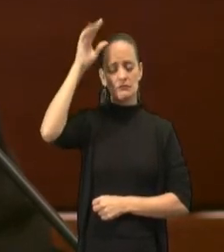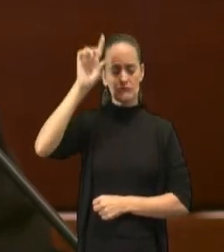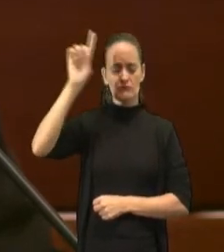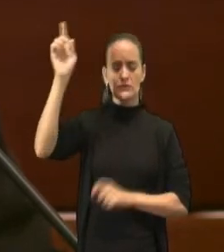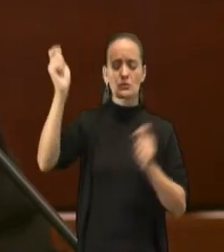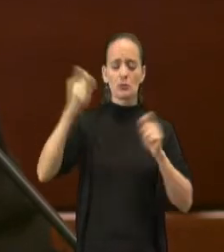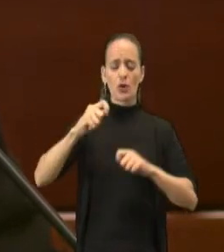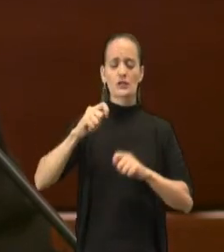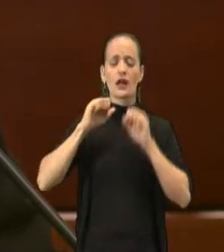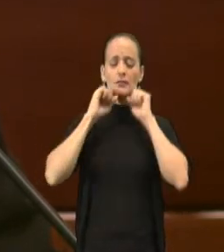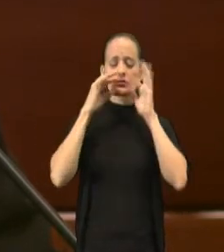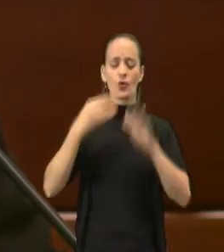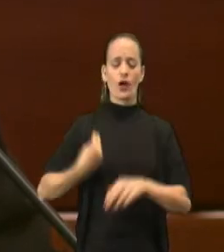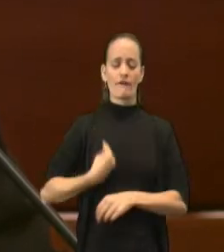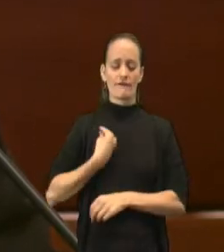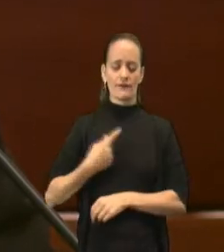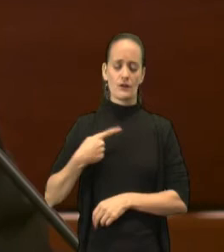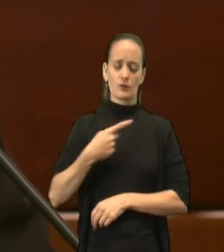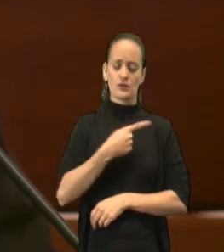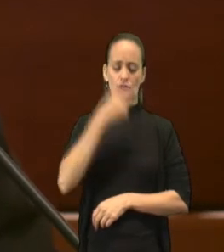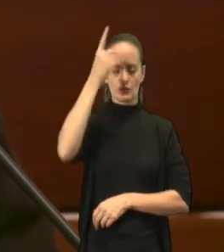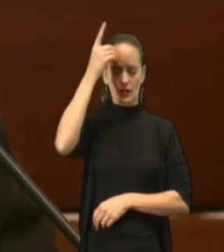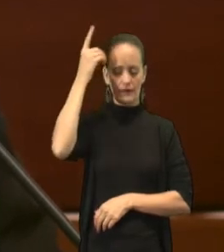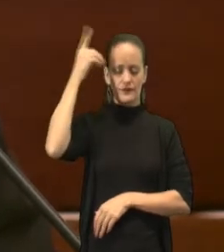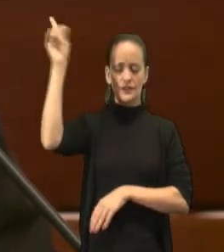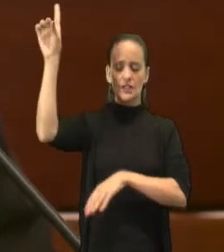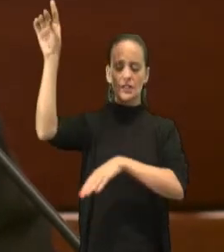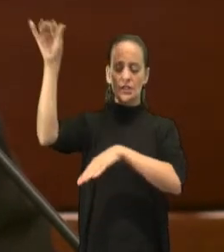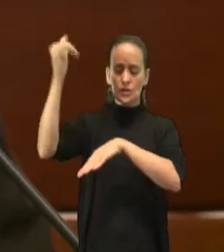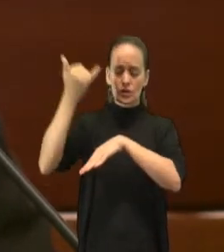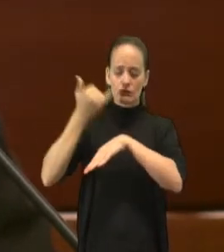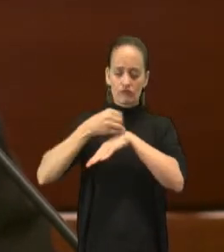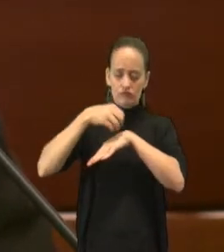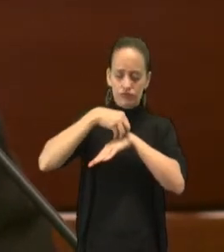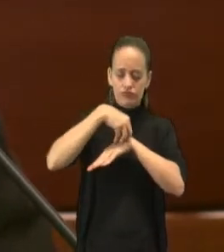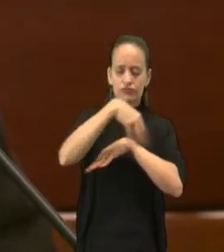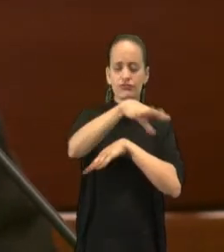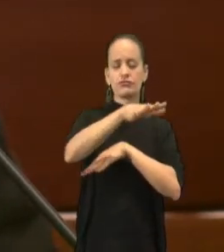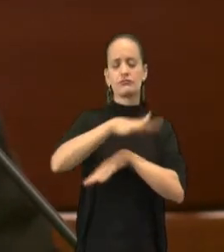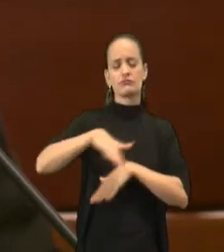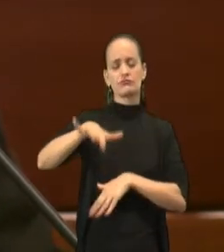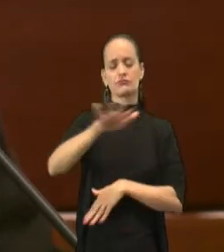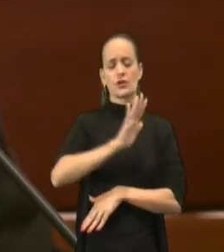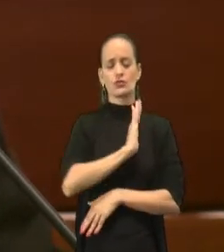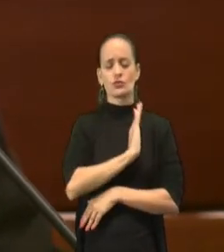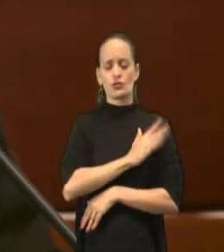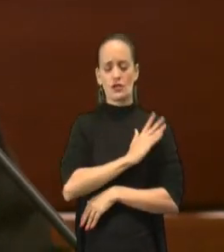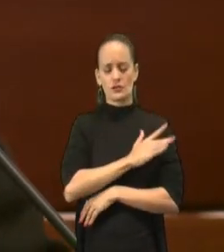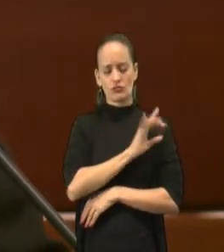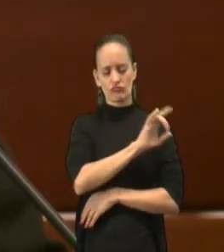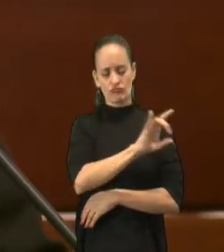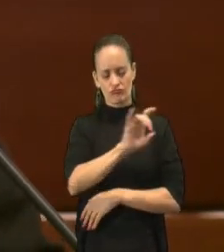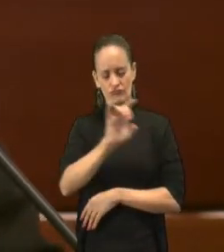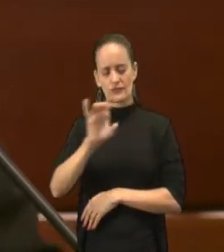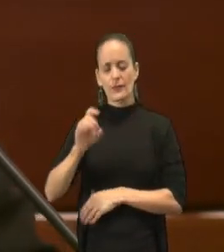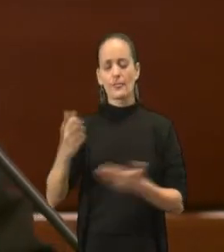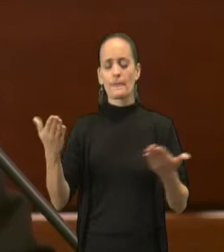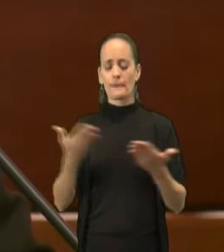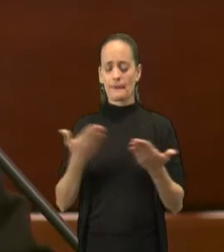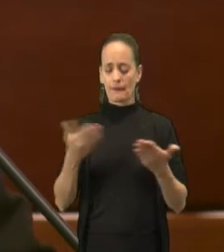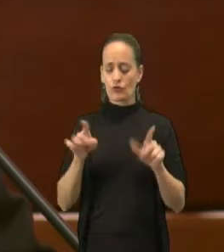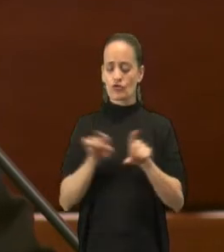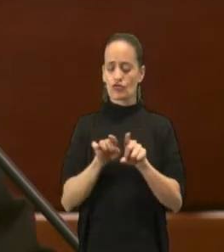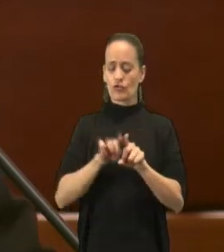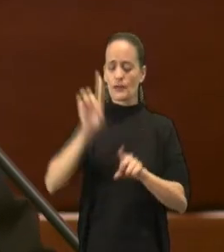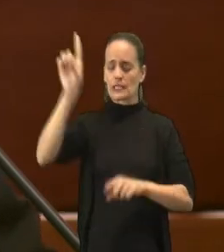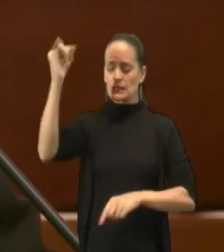nesta manhã, para que Ele traga a mensagem do Teu coração, Senhor Deus, para os nossos corações, e que esta, achando